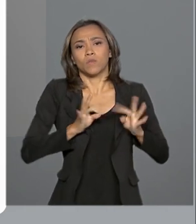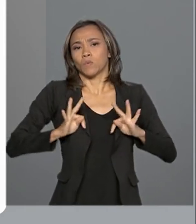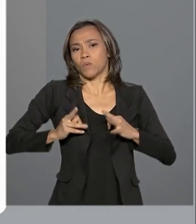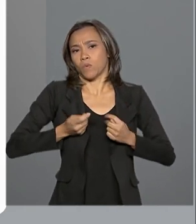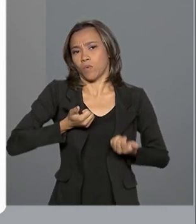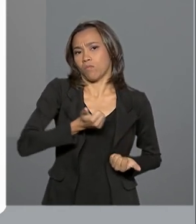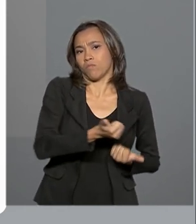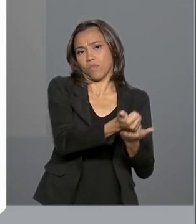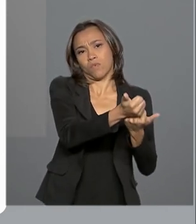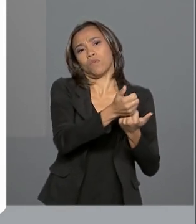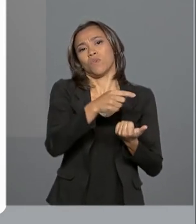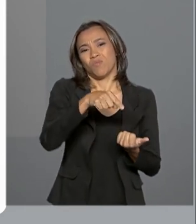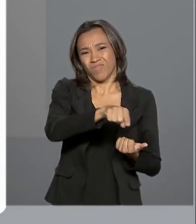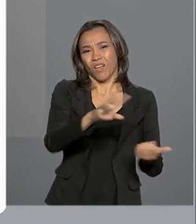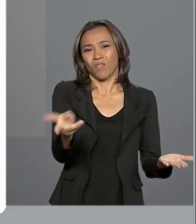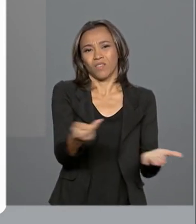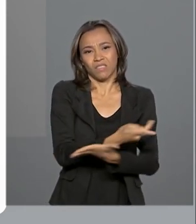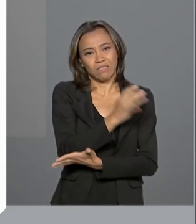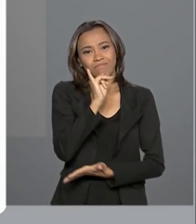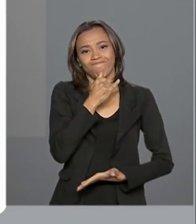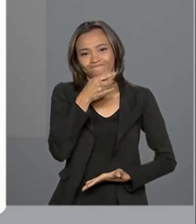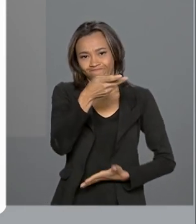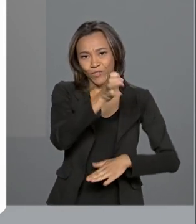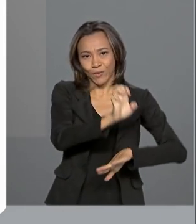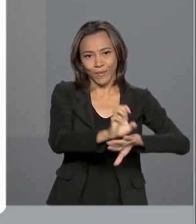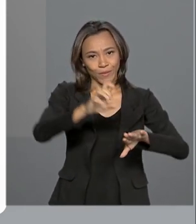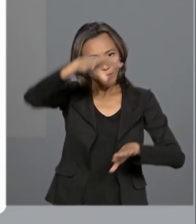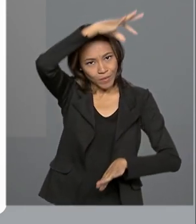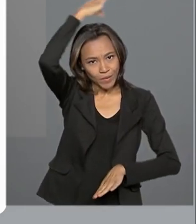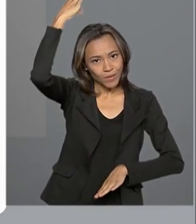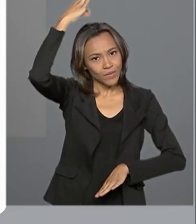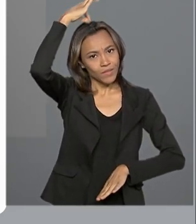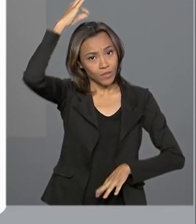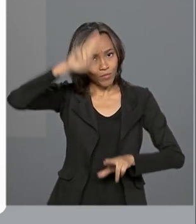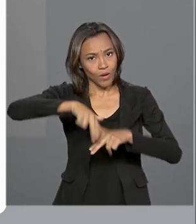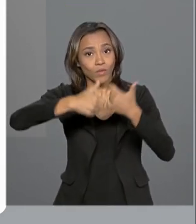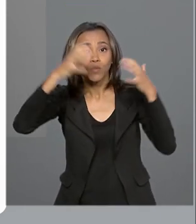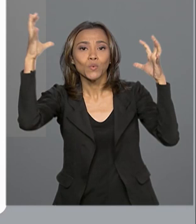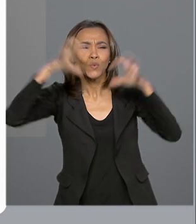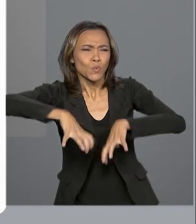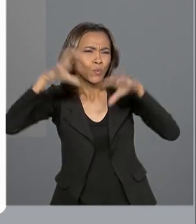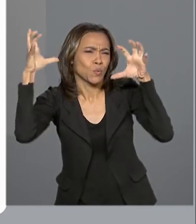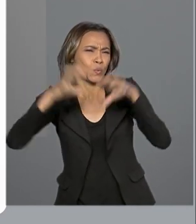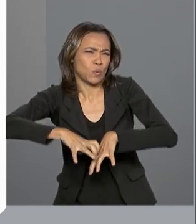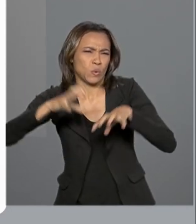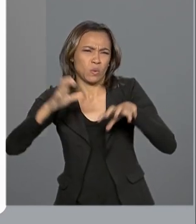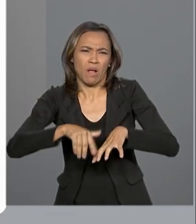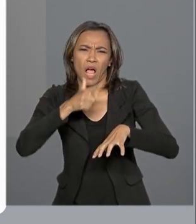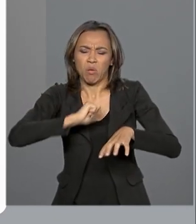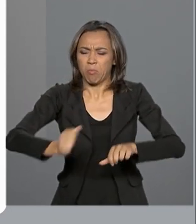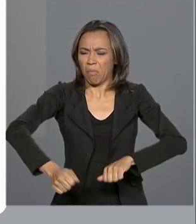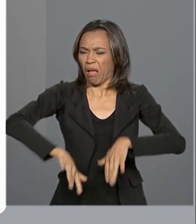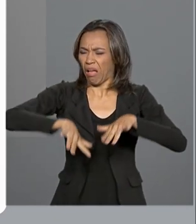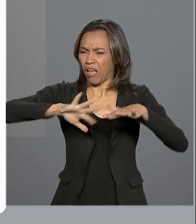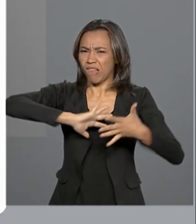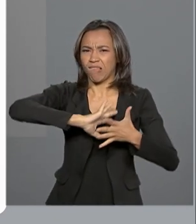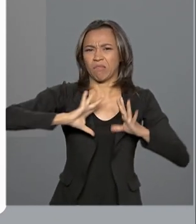para enfrentar esse momento delicado. Com as chuvas dos últimos dias, que provocaram muitos estragos,